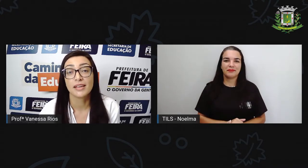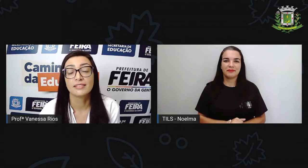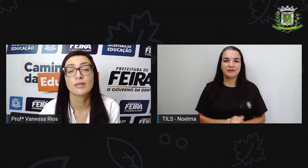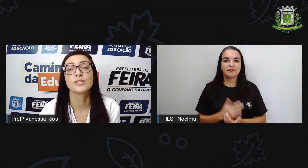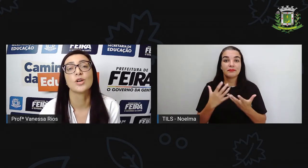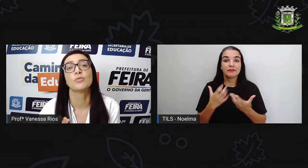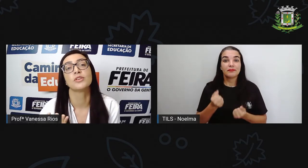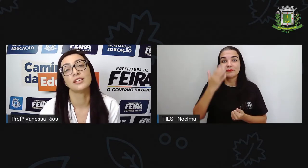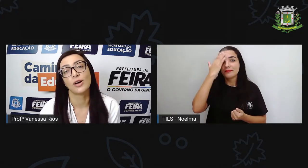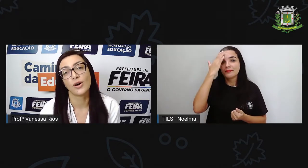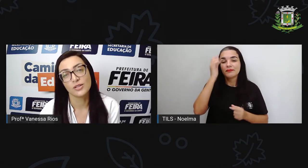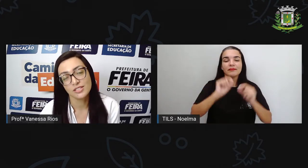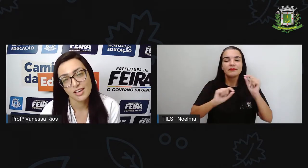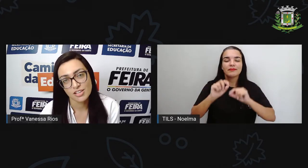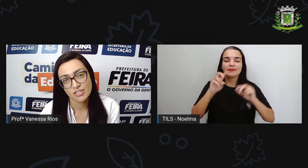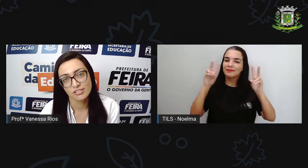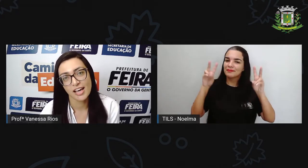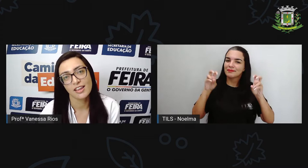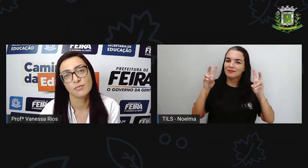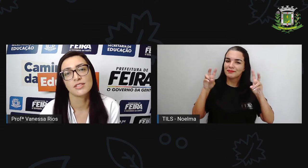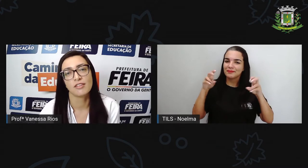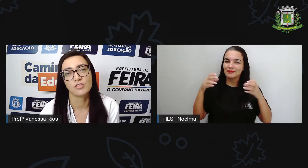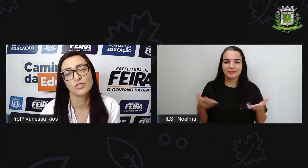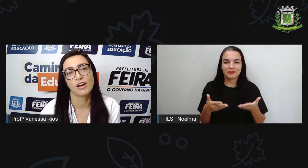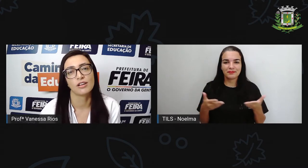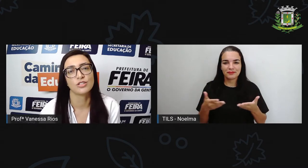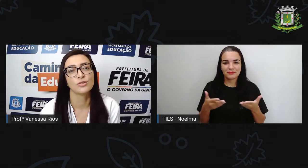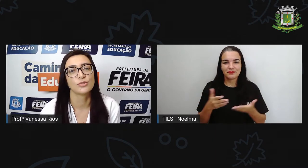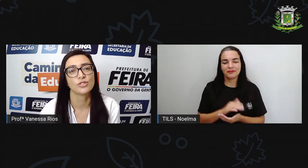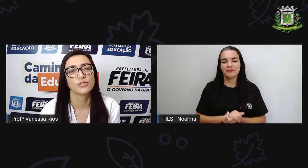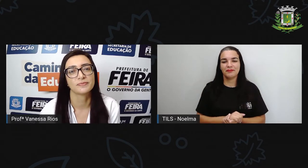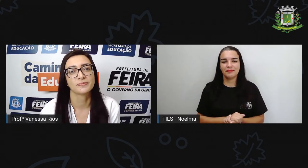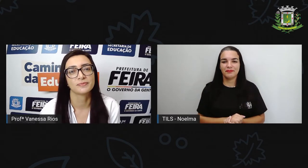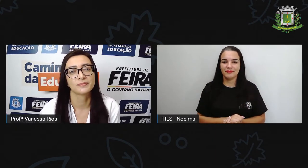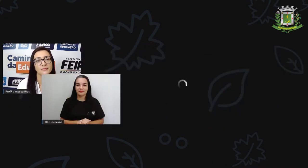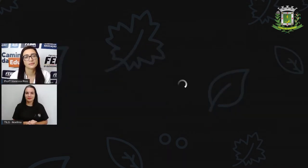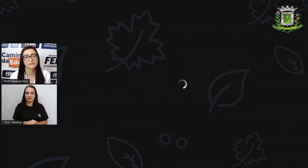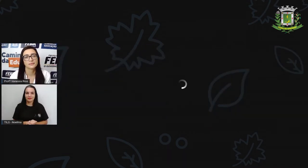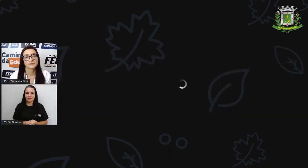saber, então, sobre o que nós estudaríamos na videoaula de hoje.